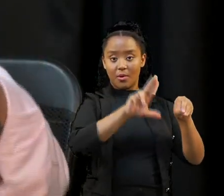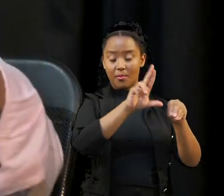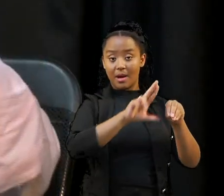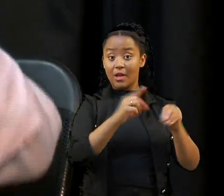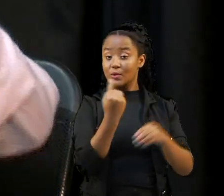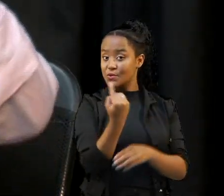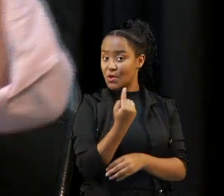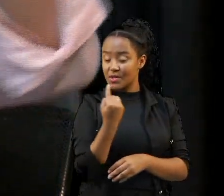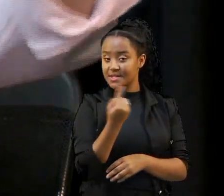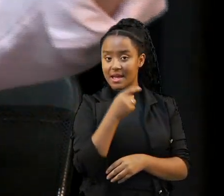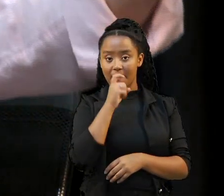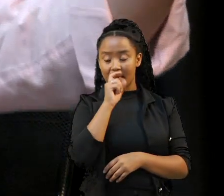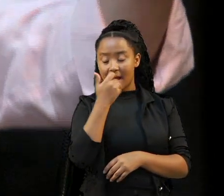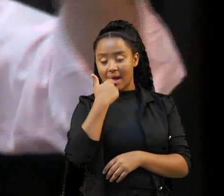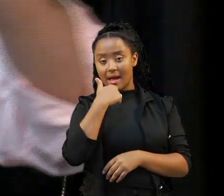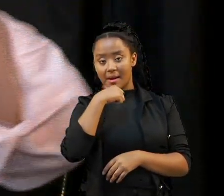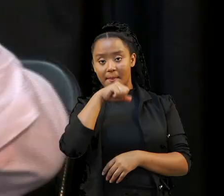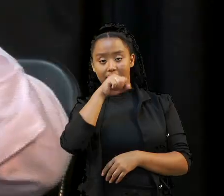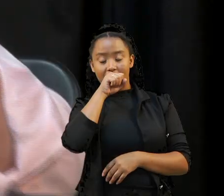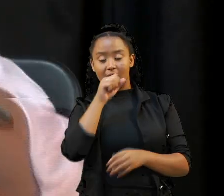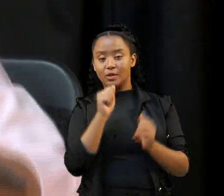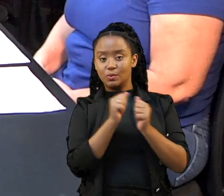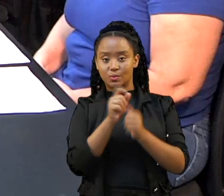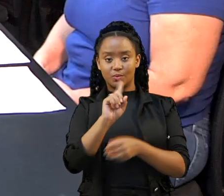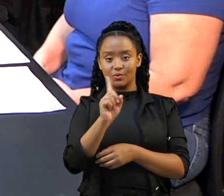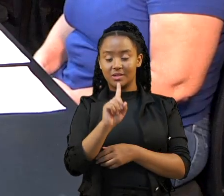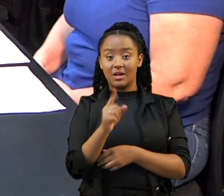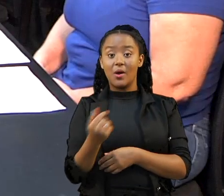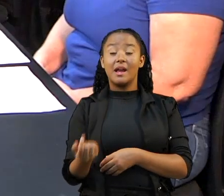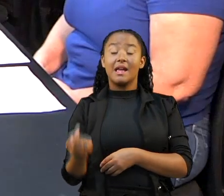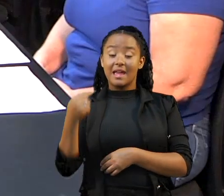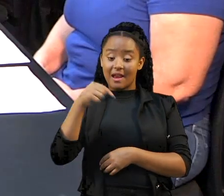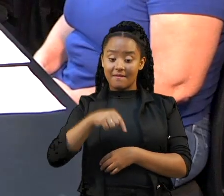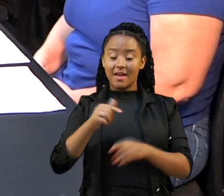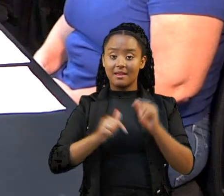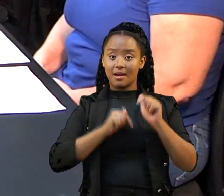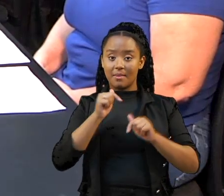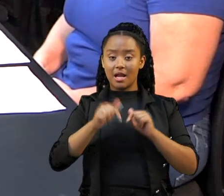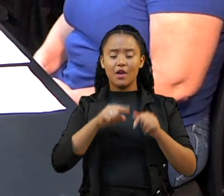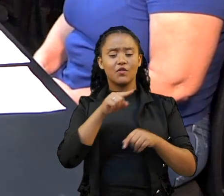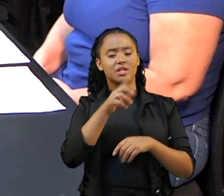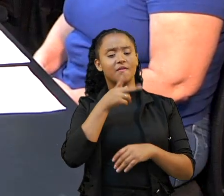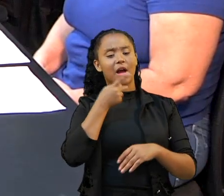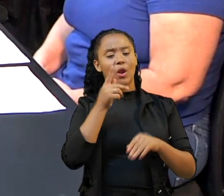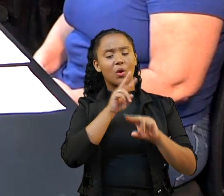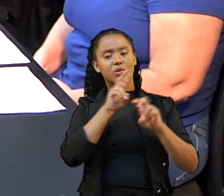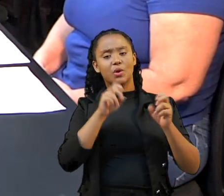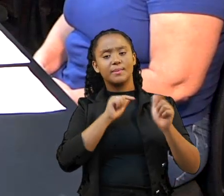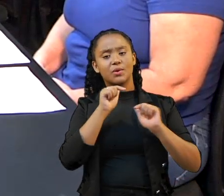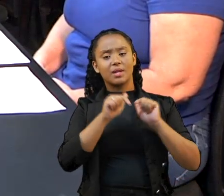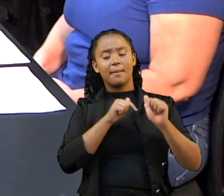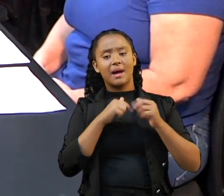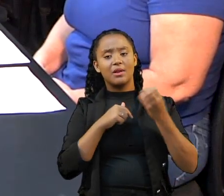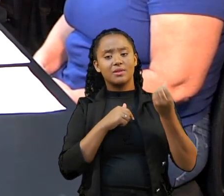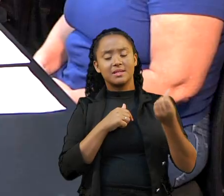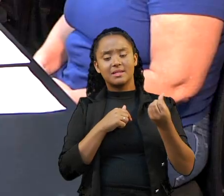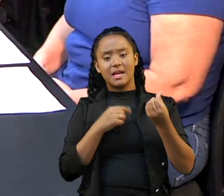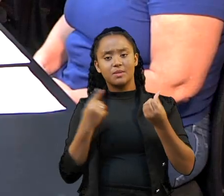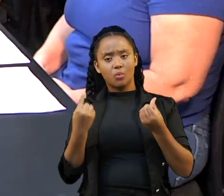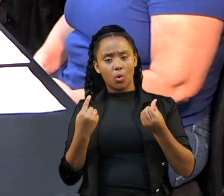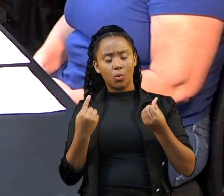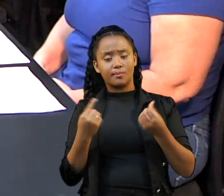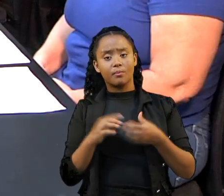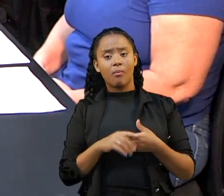sem os pais, sozinha. Foi trabalhar. E você falava desse trabalho 6x1. Isso aí não, quando você chegou por aqui,